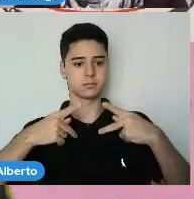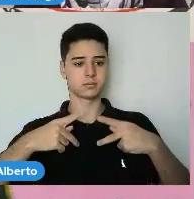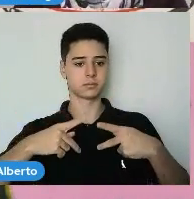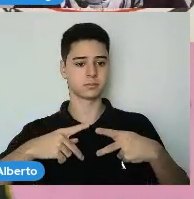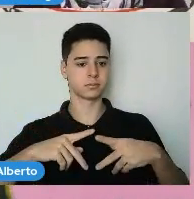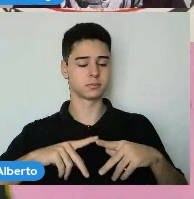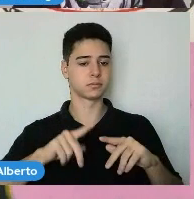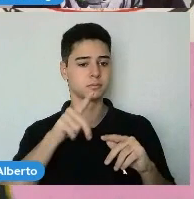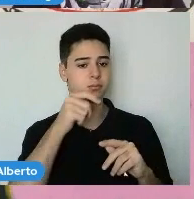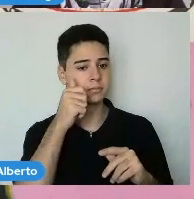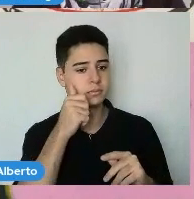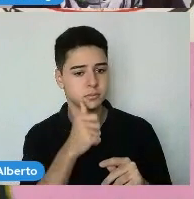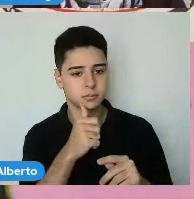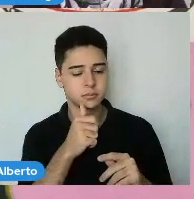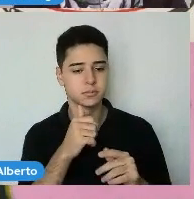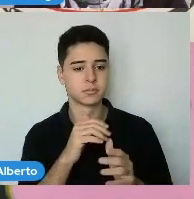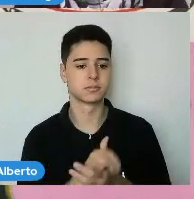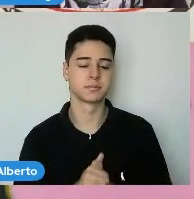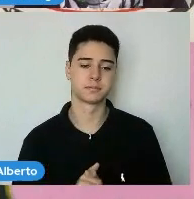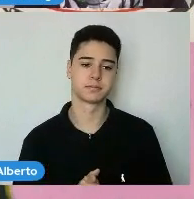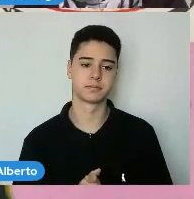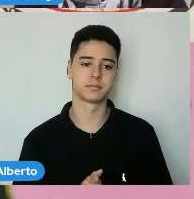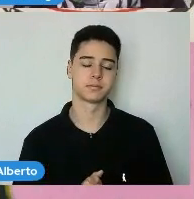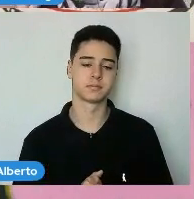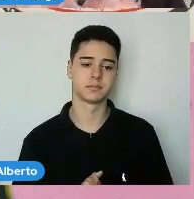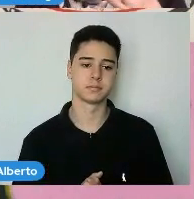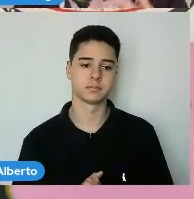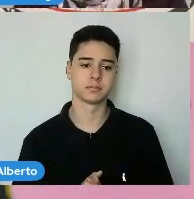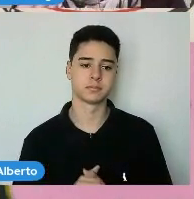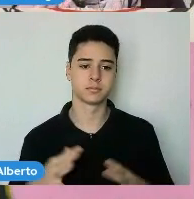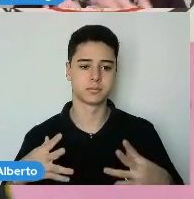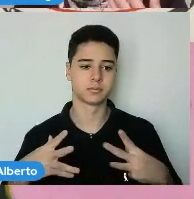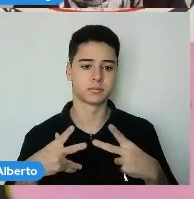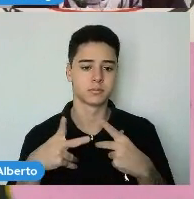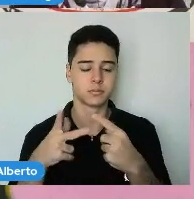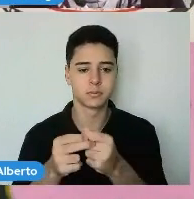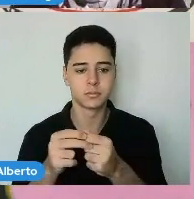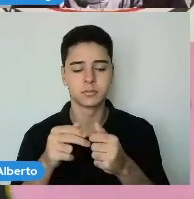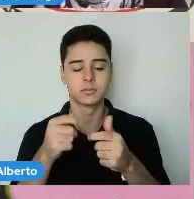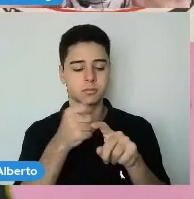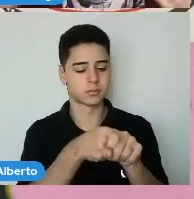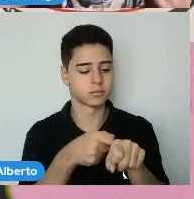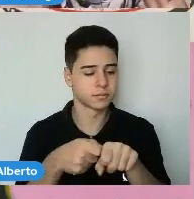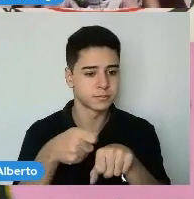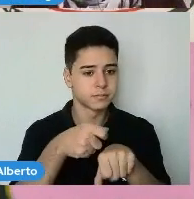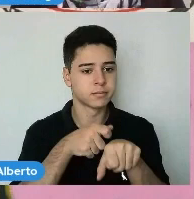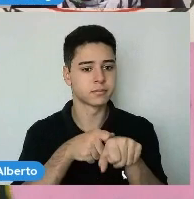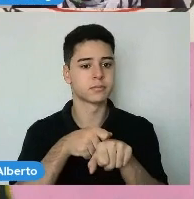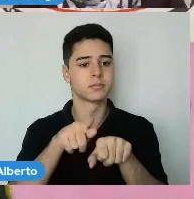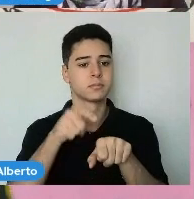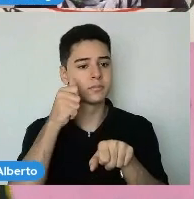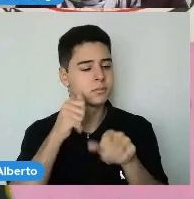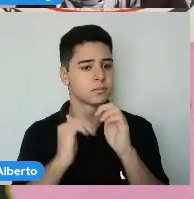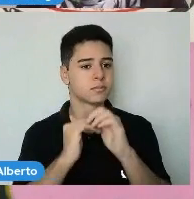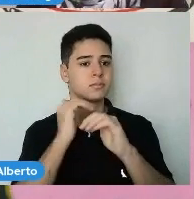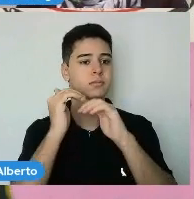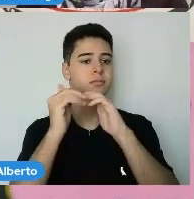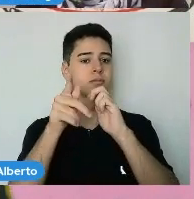é suporte e de todas essas intervenções. Então ela foi se construindo